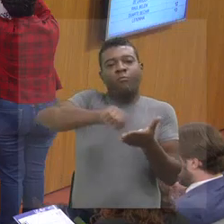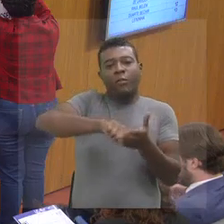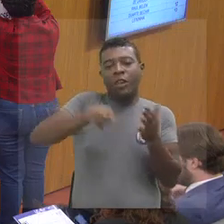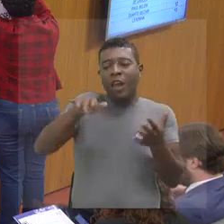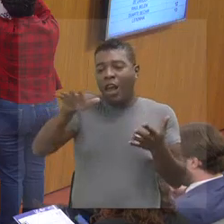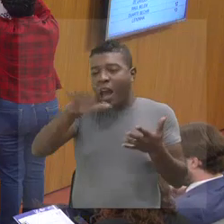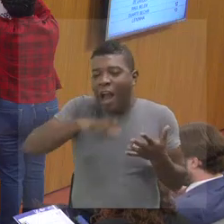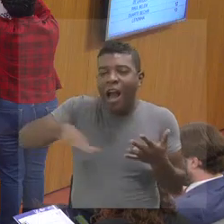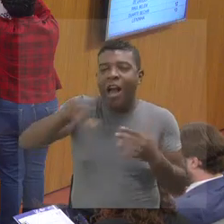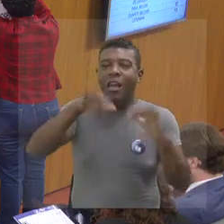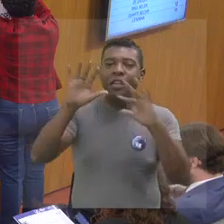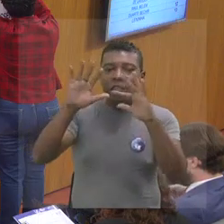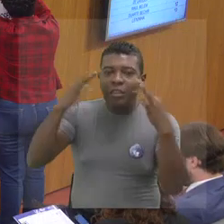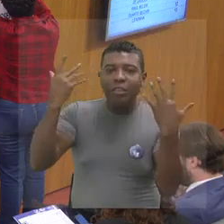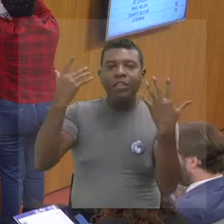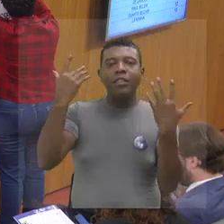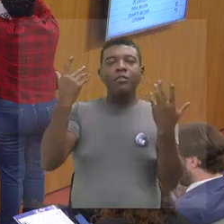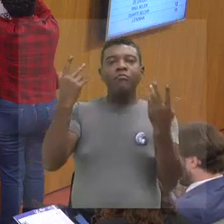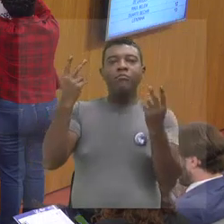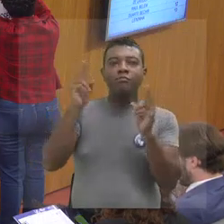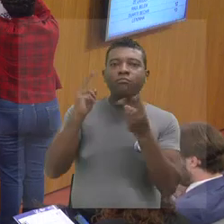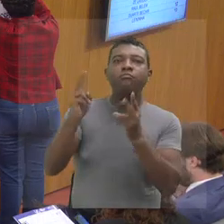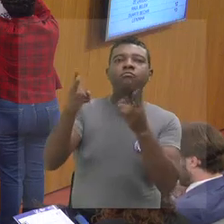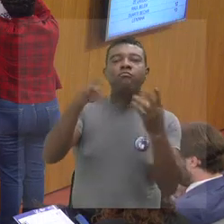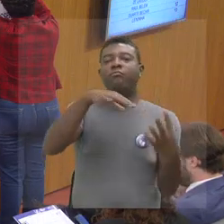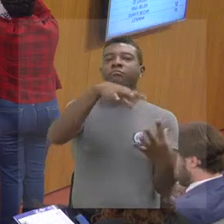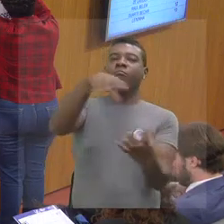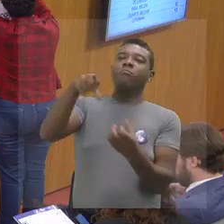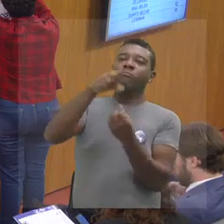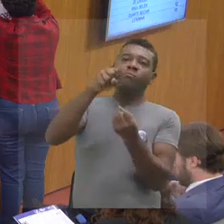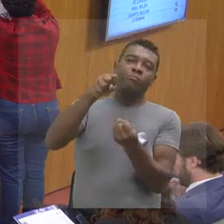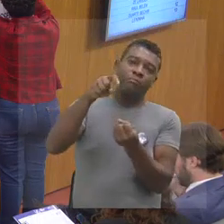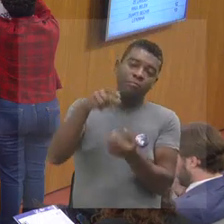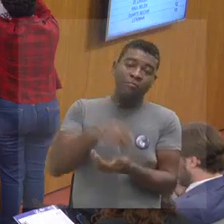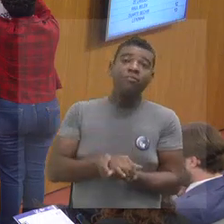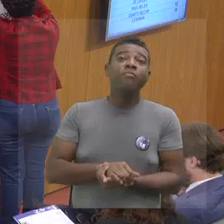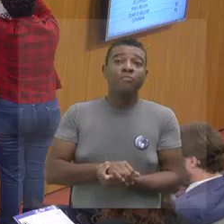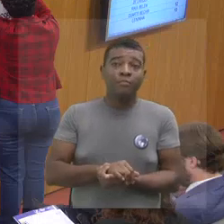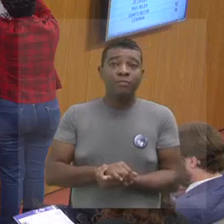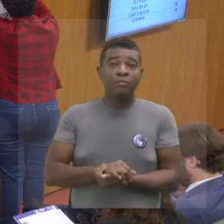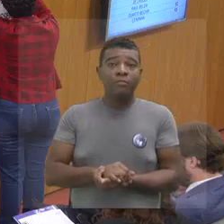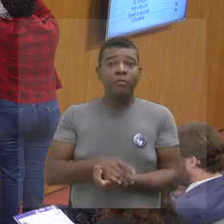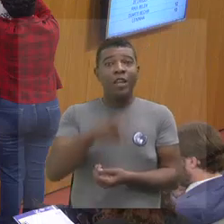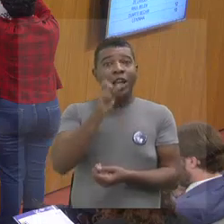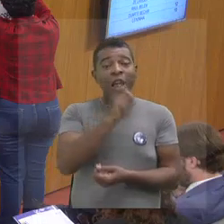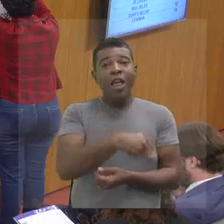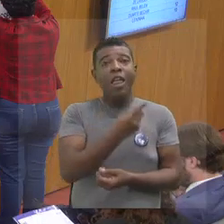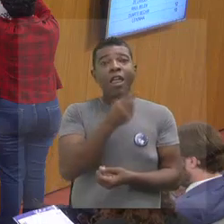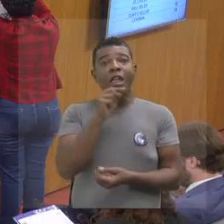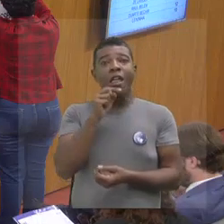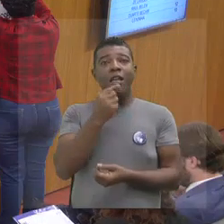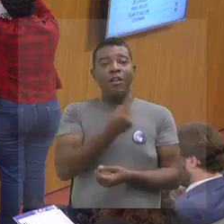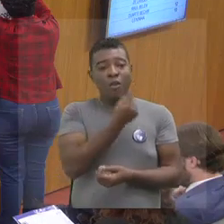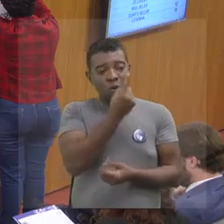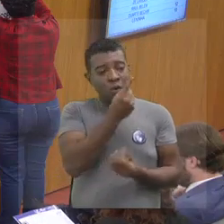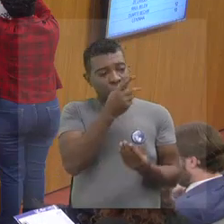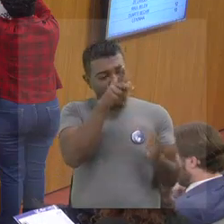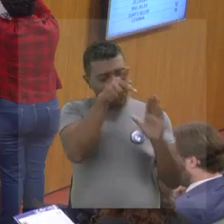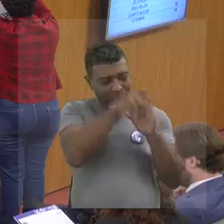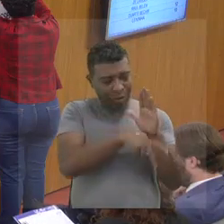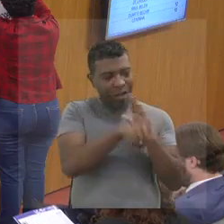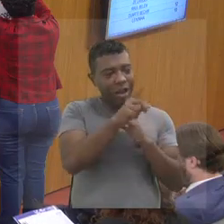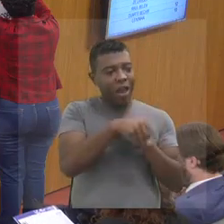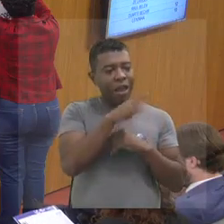da preservação ambiental deputada secretária Marília entre eles e esse incentivaram para o Dr Alisson paulinelli que é o dos BIOS